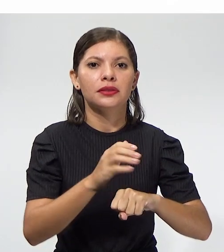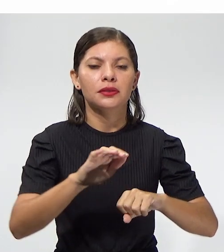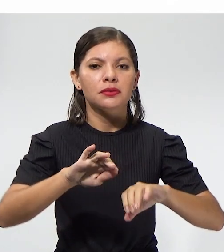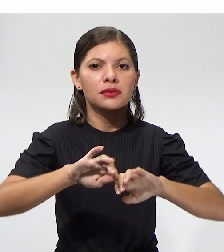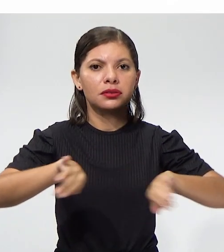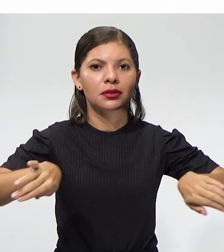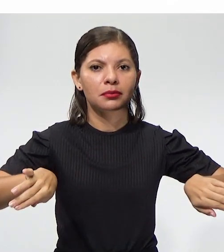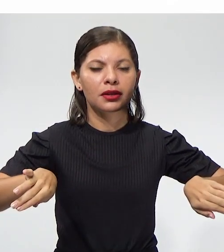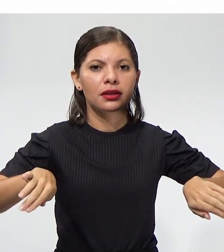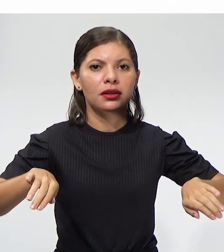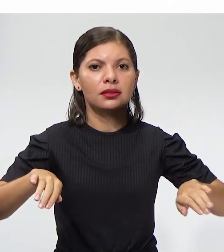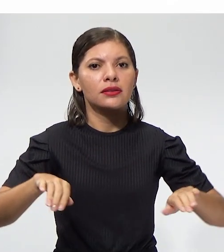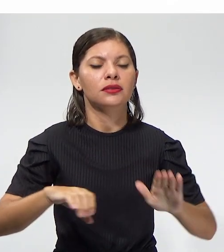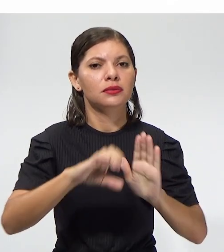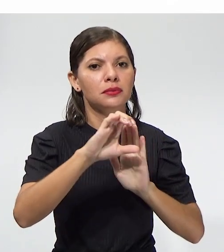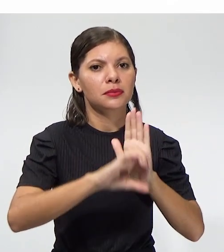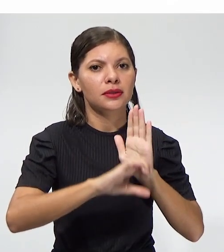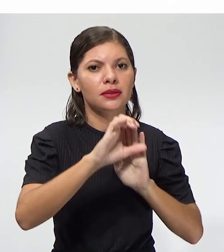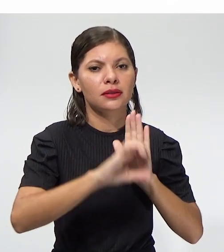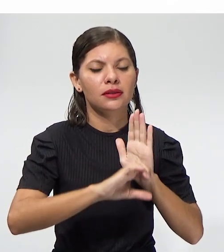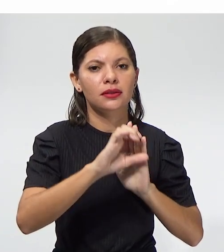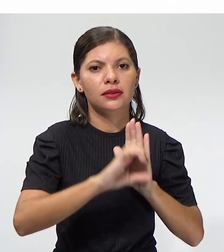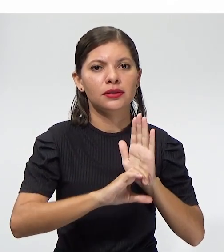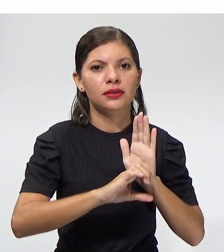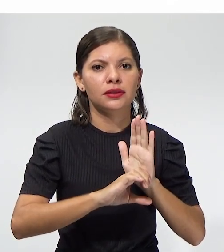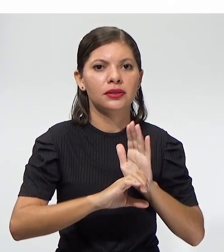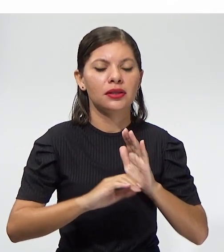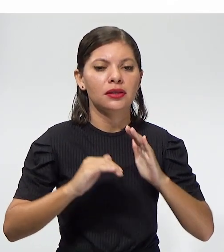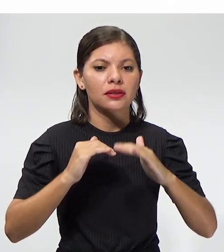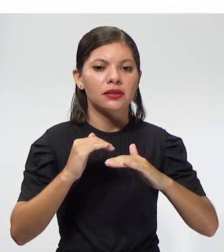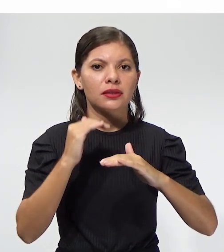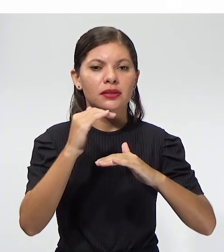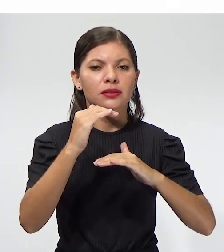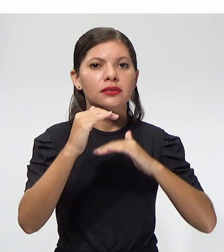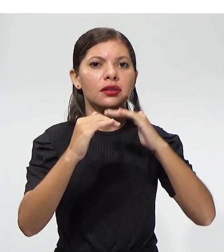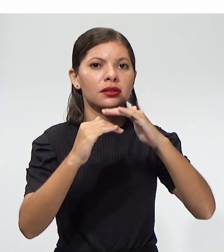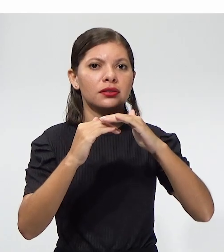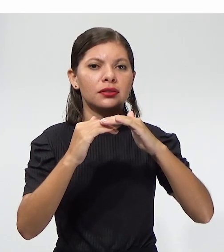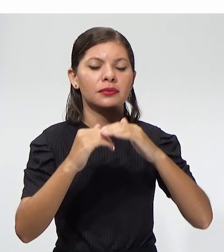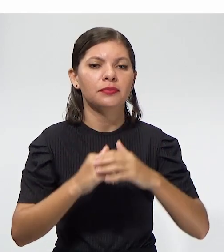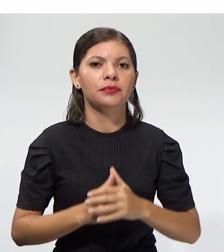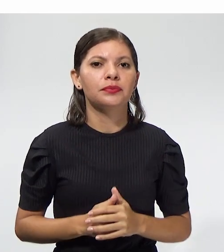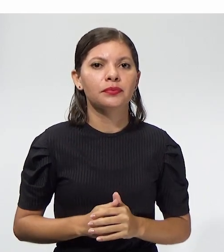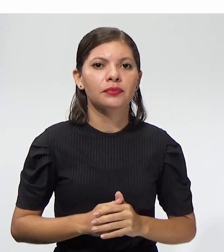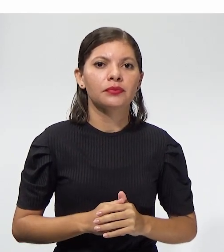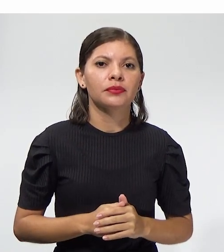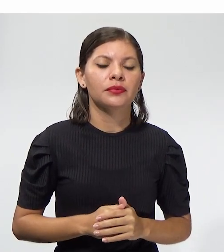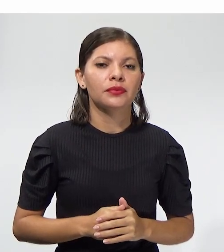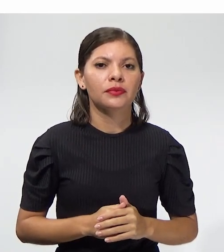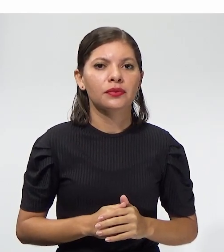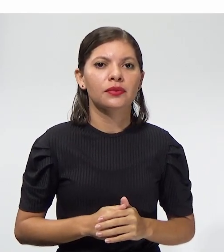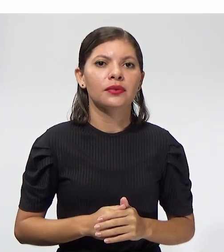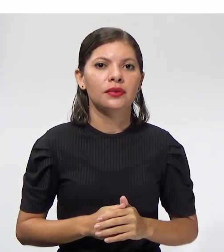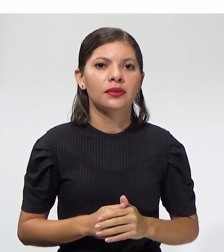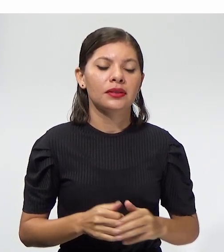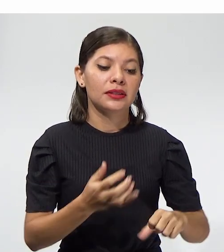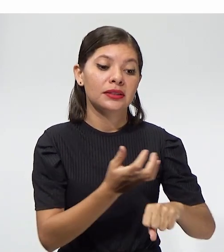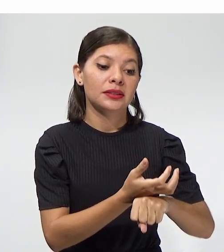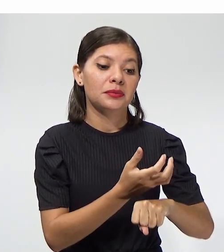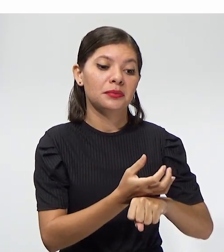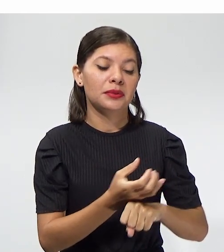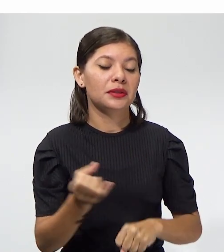né, numa grade e hierarquizadas. Então, sempre tem uma disciplina que é mais importante que a